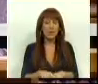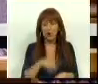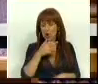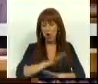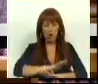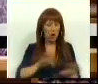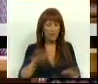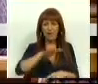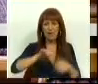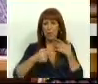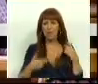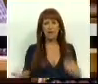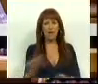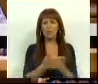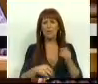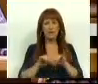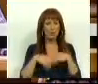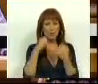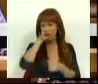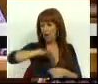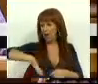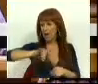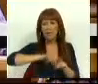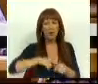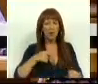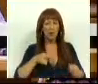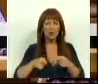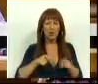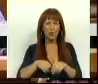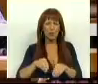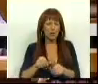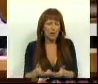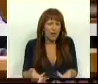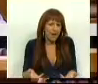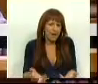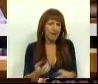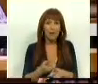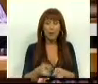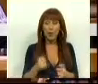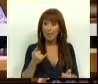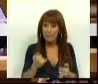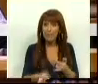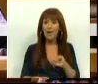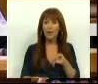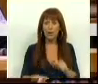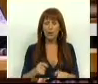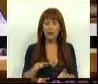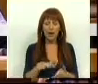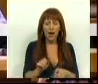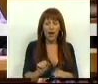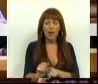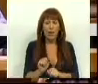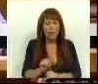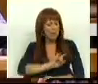desastre do ponto de vista económico, social, ambiental e de gestão territorial. e porque é um perigo do ponto de vista